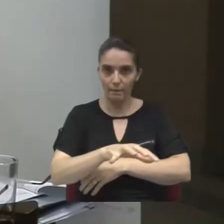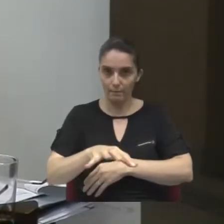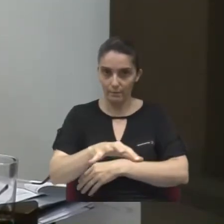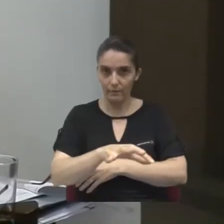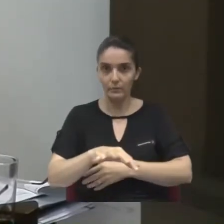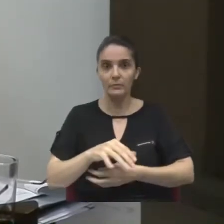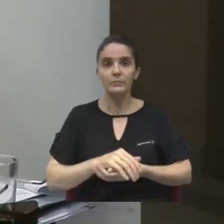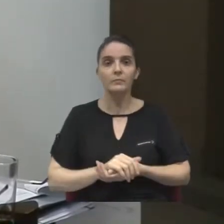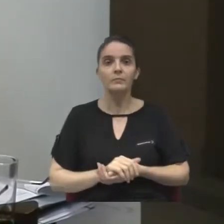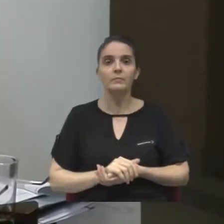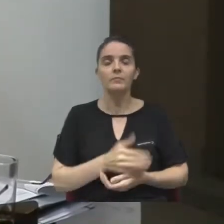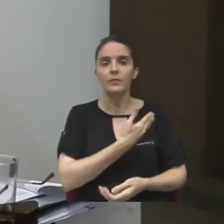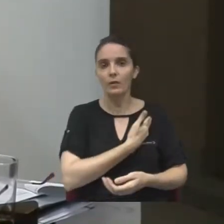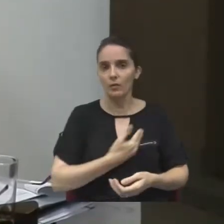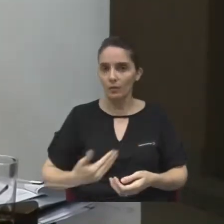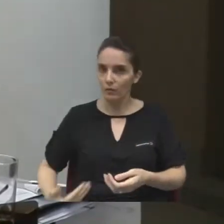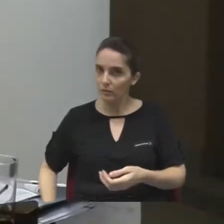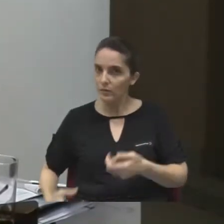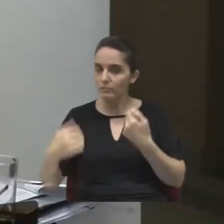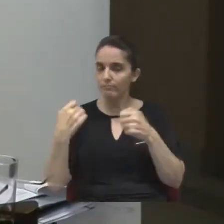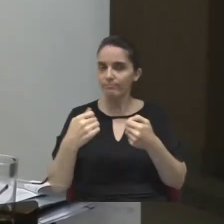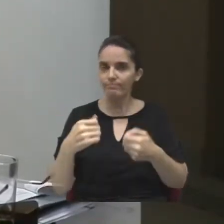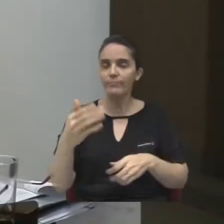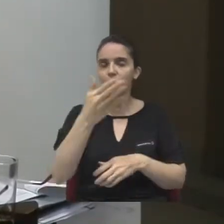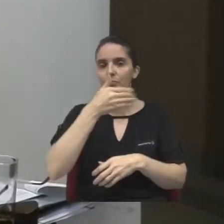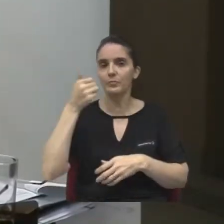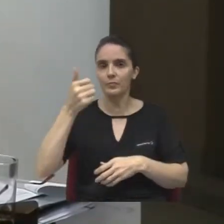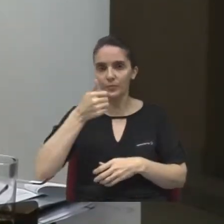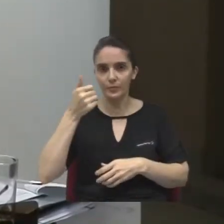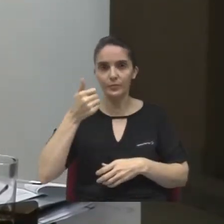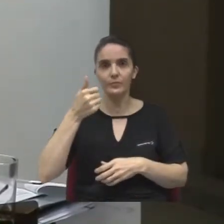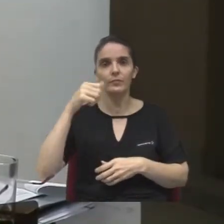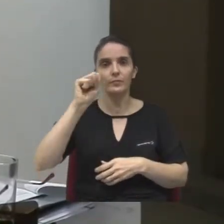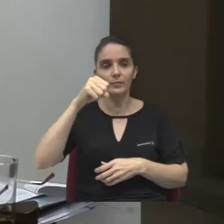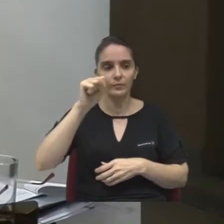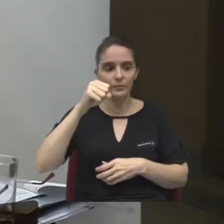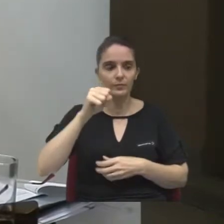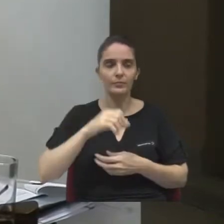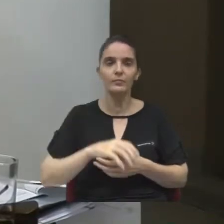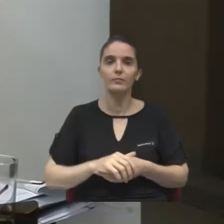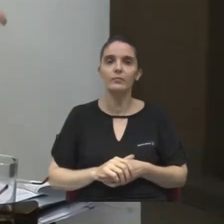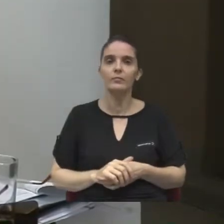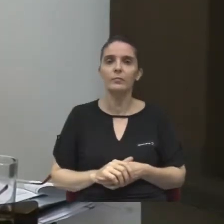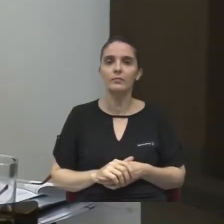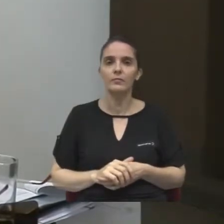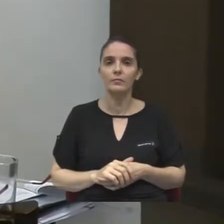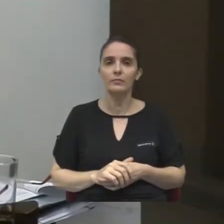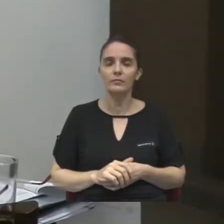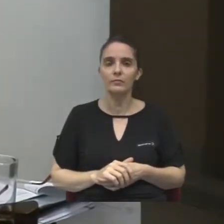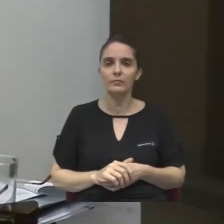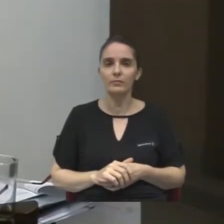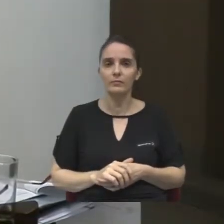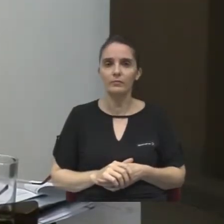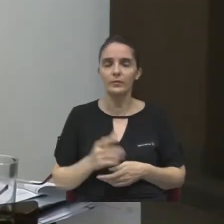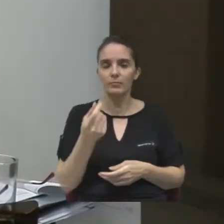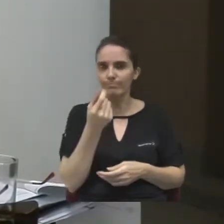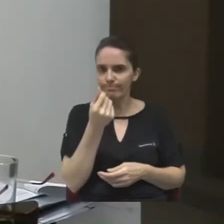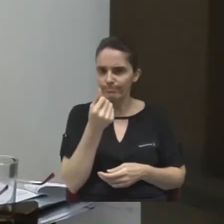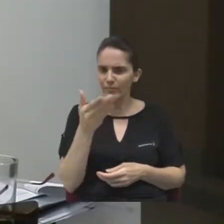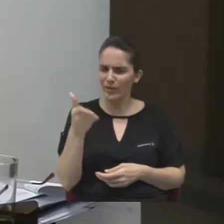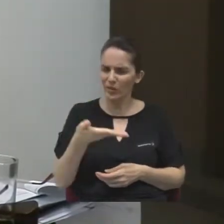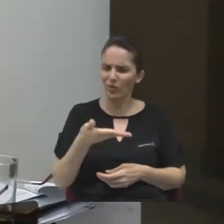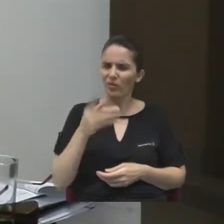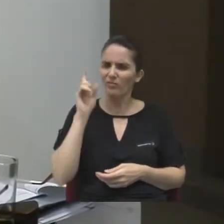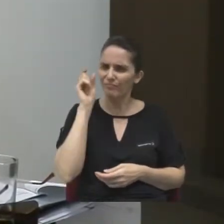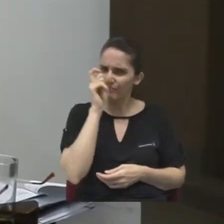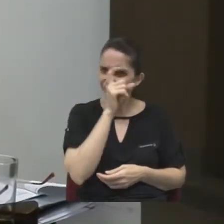certo, o poder público tem que melhorar nesta parte. Passamos por uma situação econômica difícil, todos